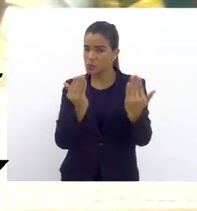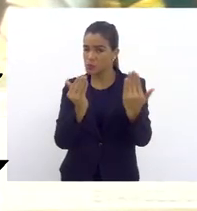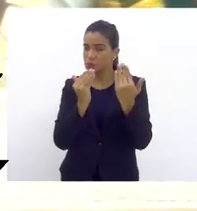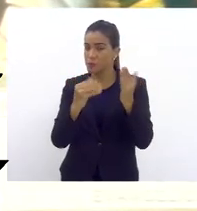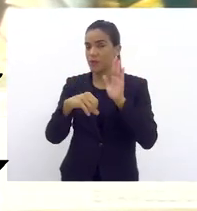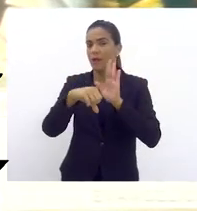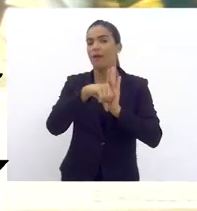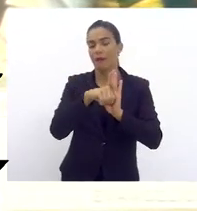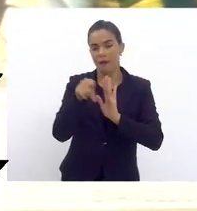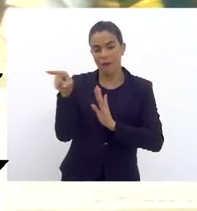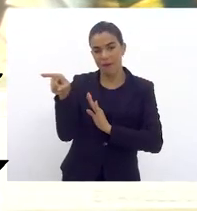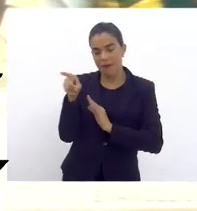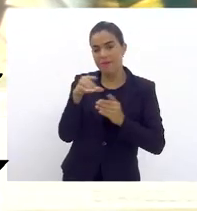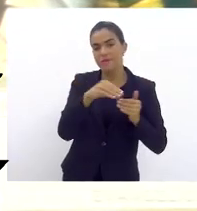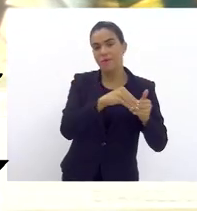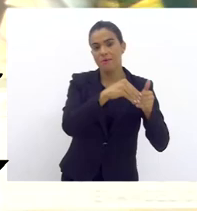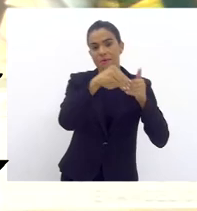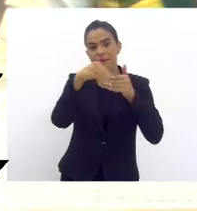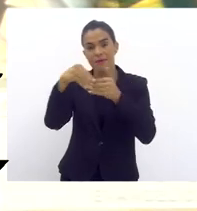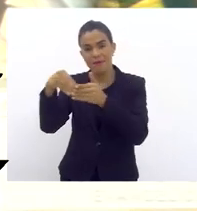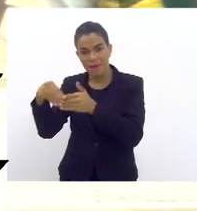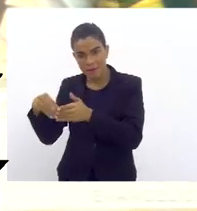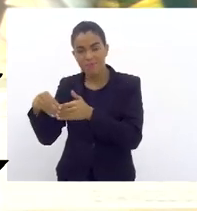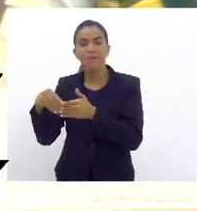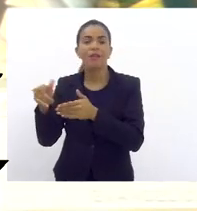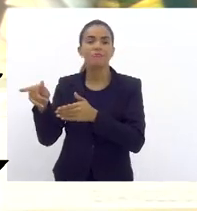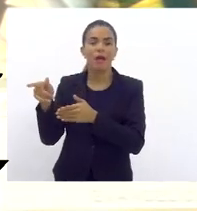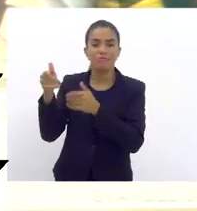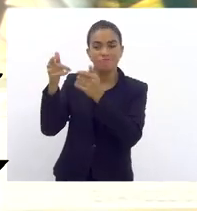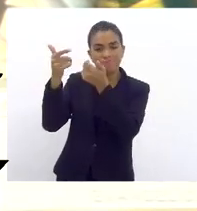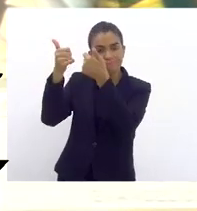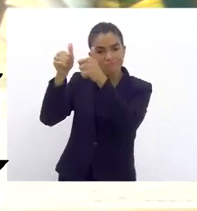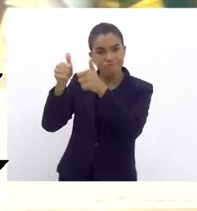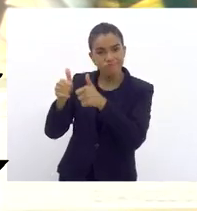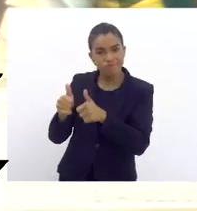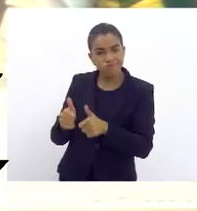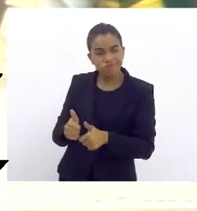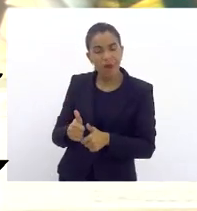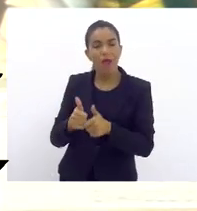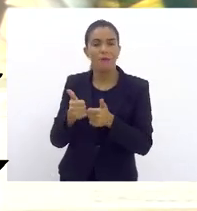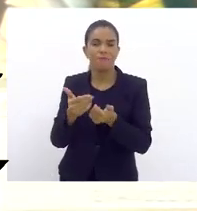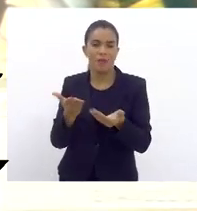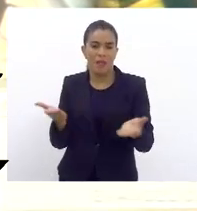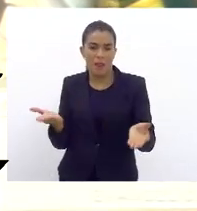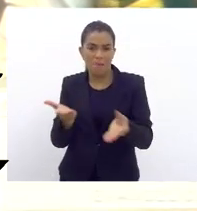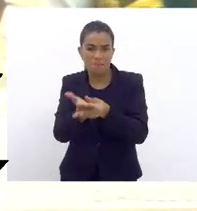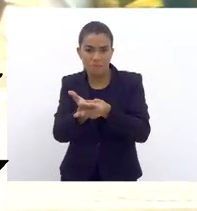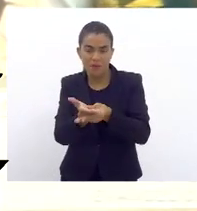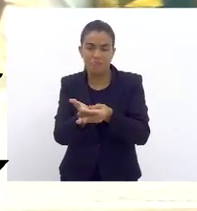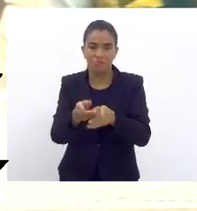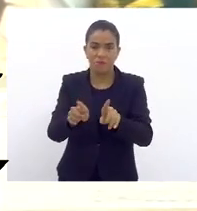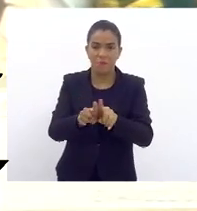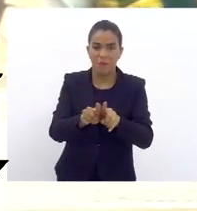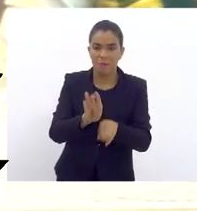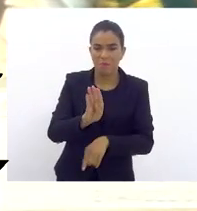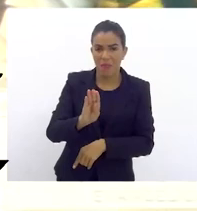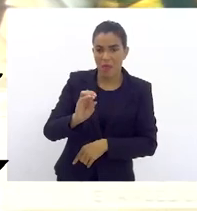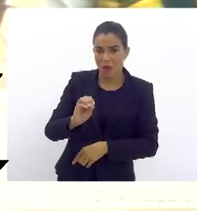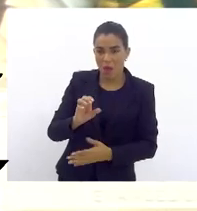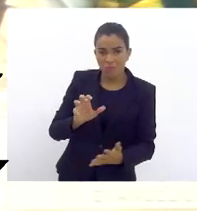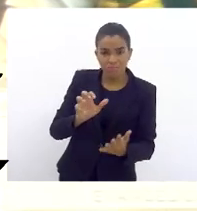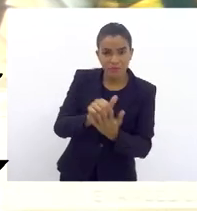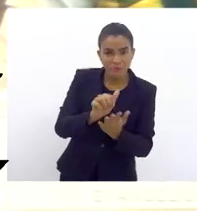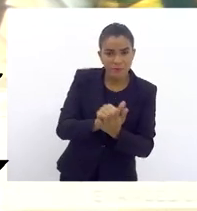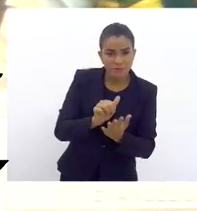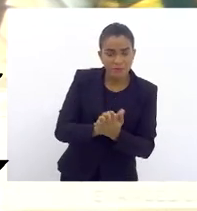eles são encaminhados para que possam ser abertos os inquietos o registro de ocorrência e que haja